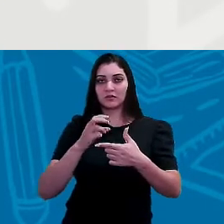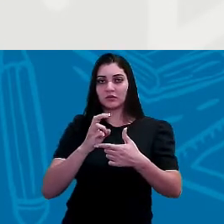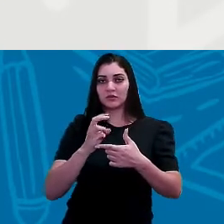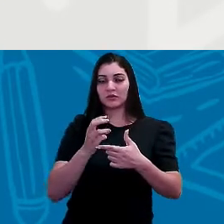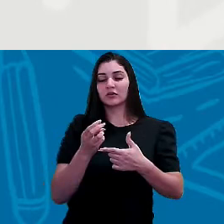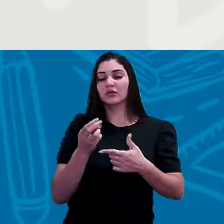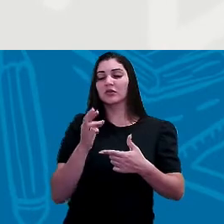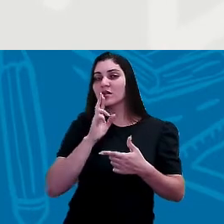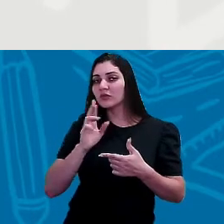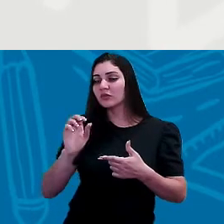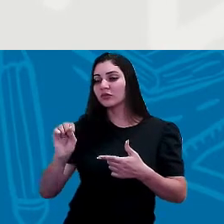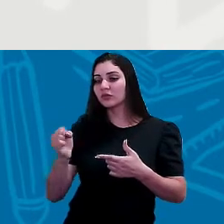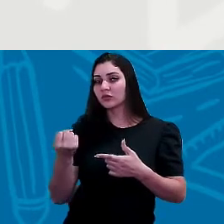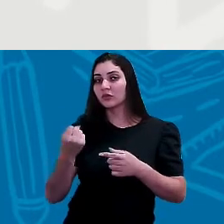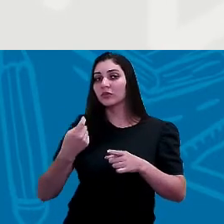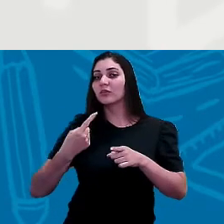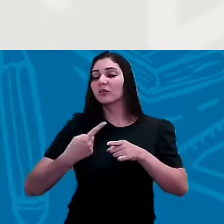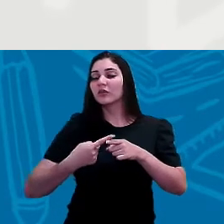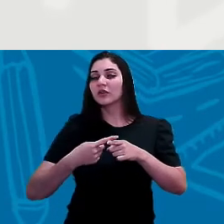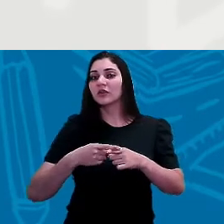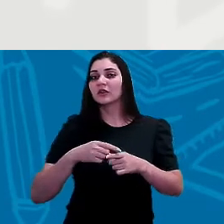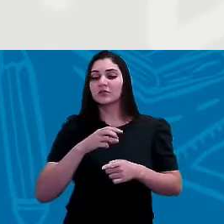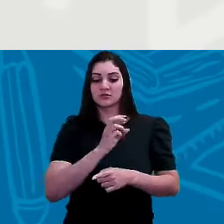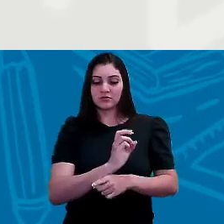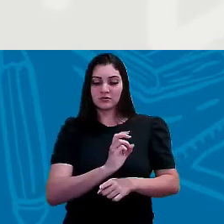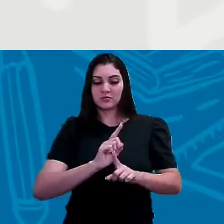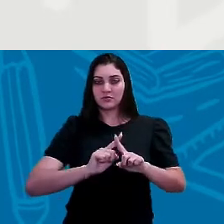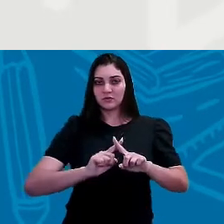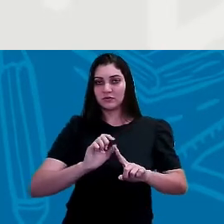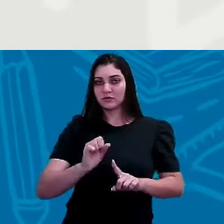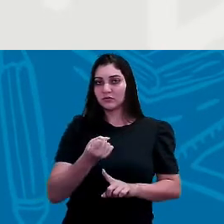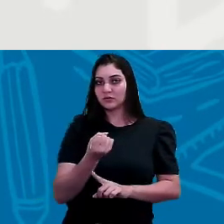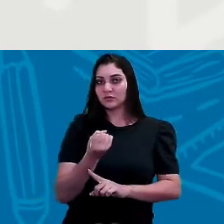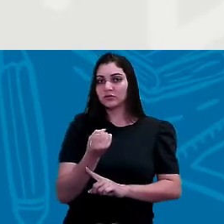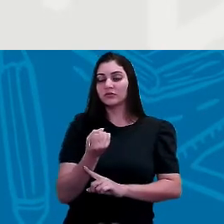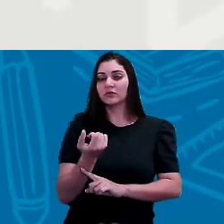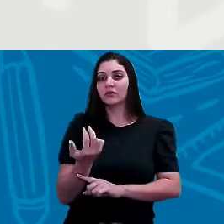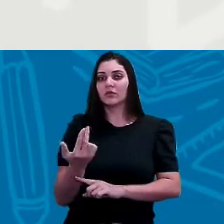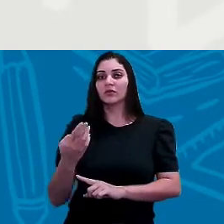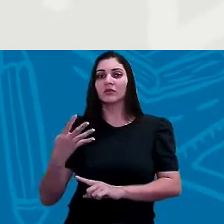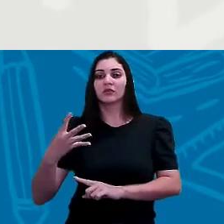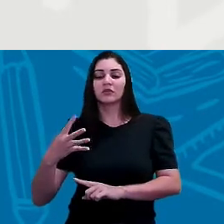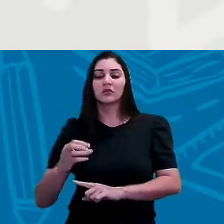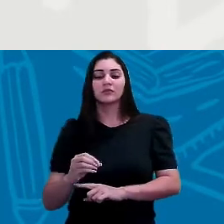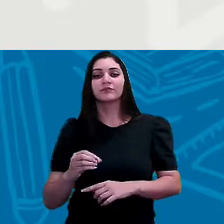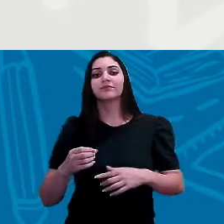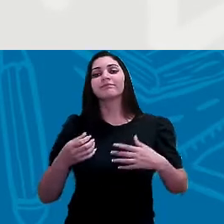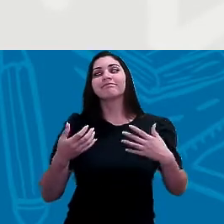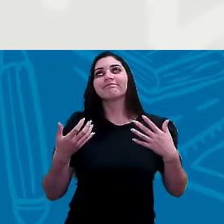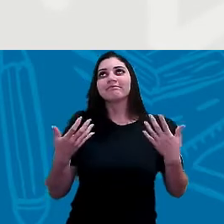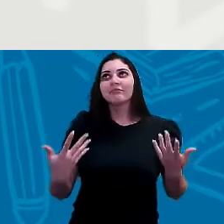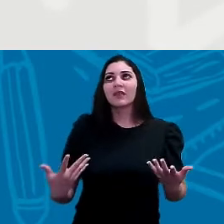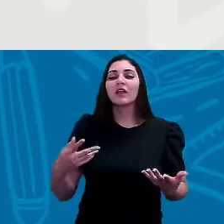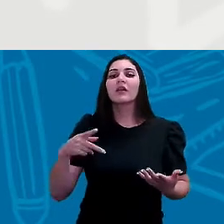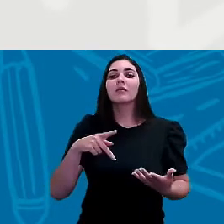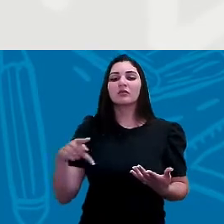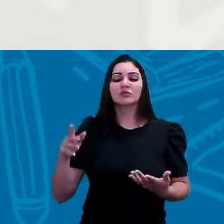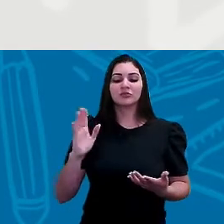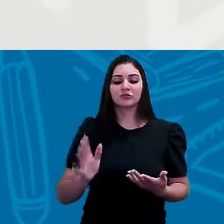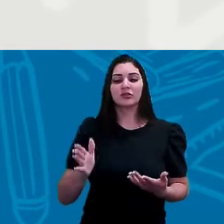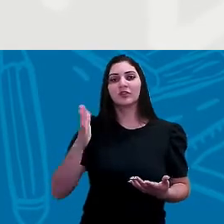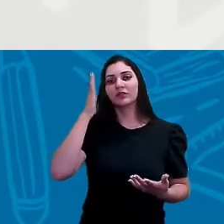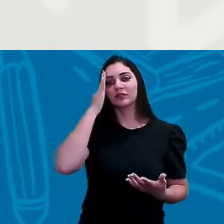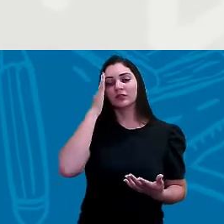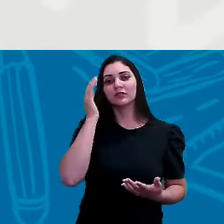8. Por quê? 5 vezes 8, 40, tá certo? Ah, professora, eu já entendi. Então, se